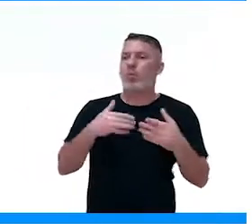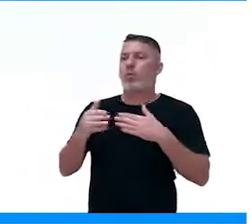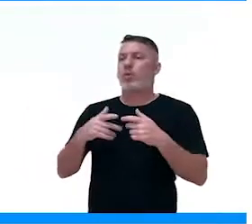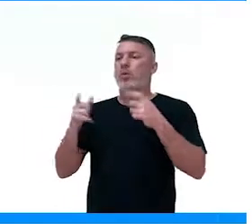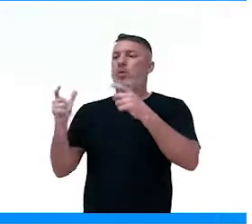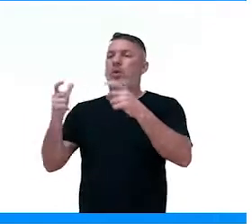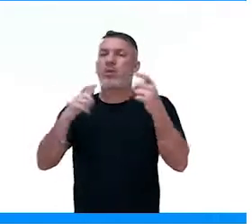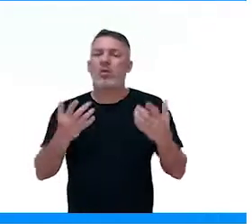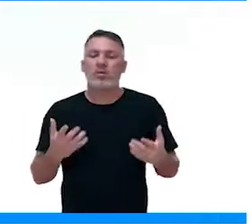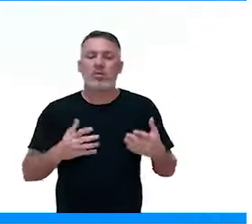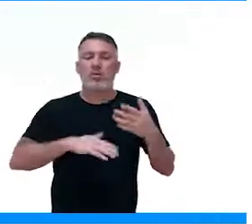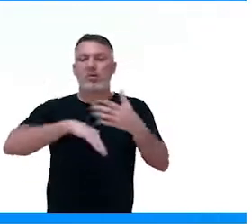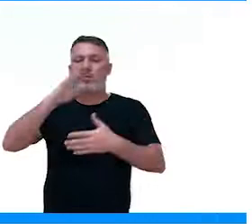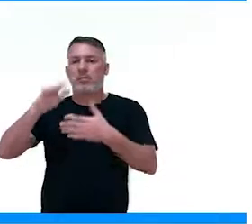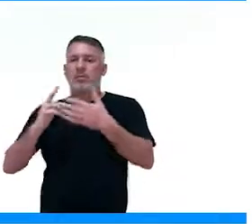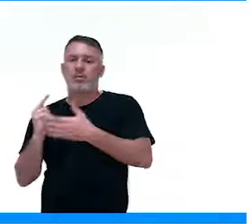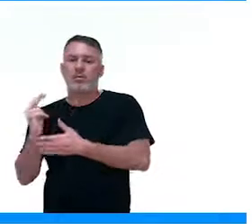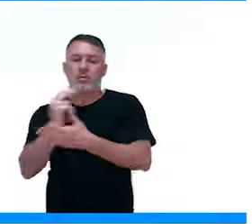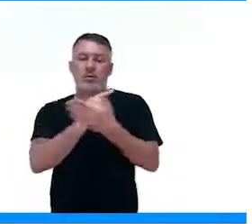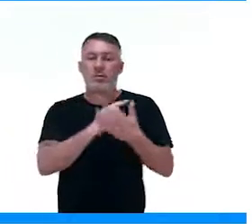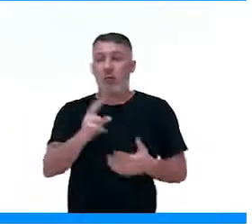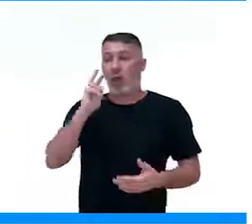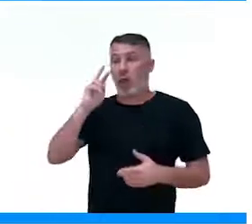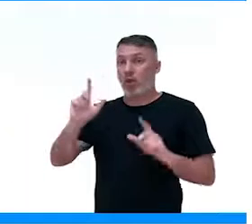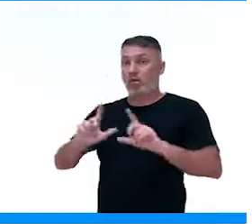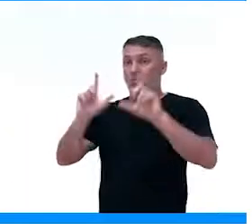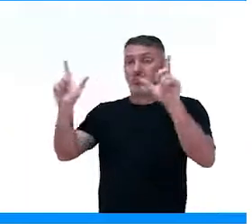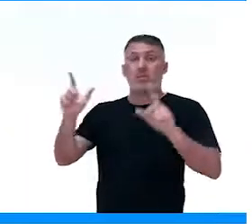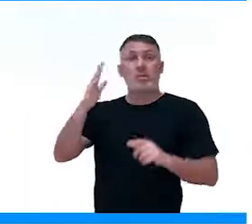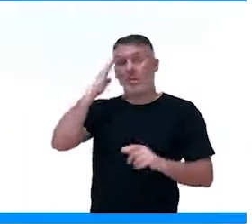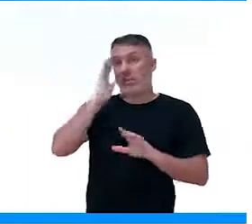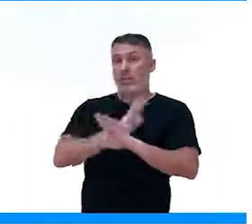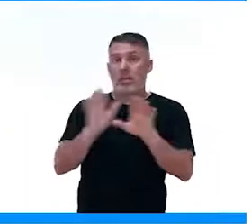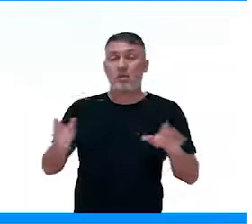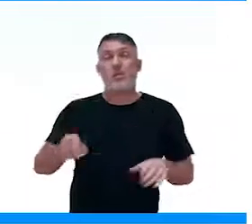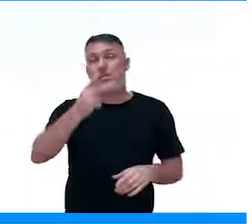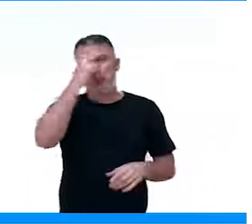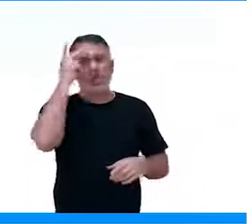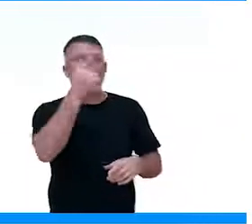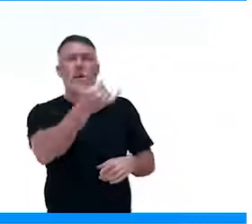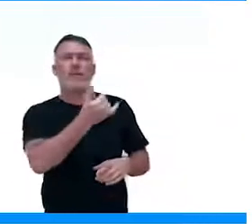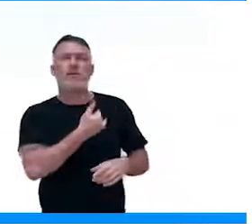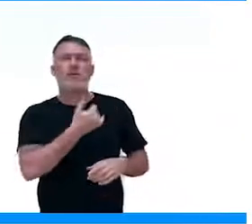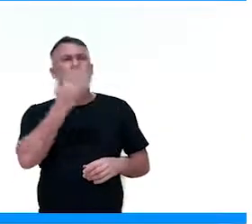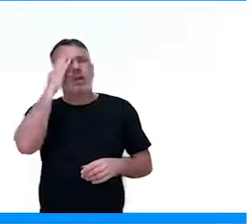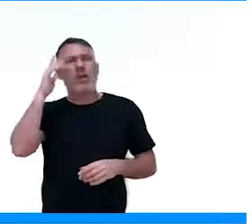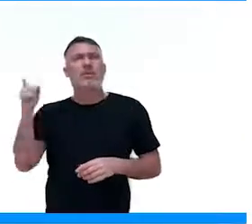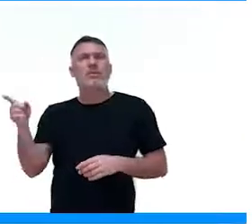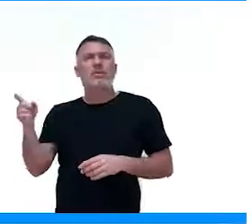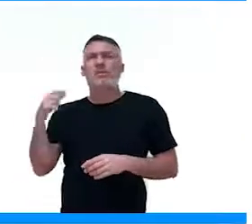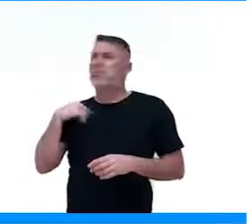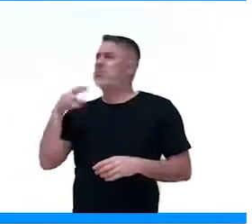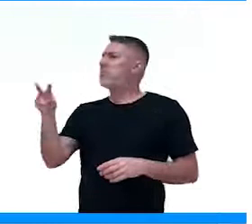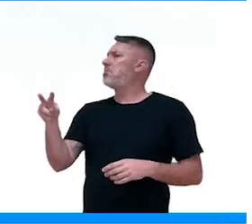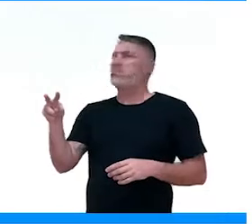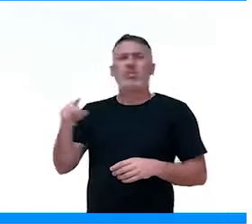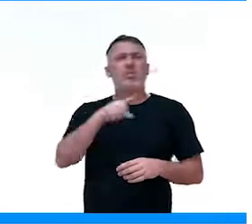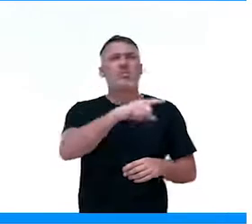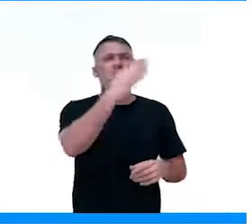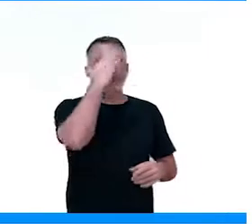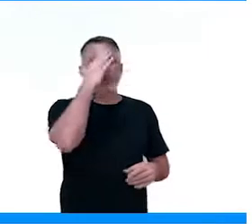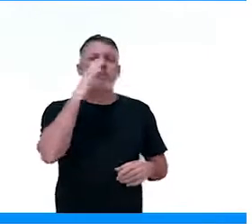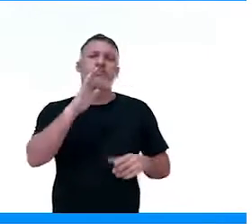qualquer lugar de obra de arte, você pode olhar para um quadro e não entender nada, determinada pessoa pode ter inúmeras